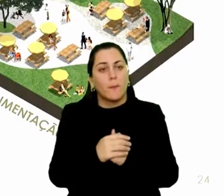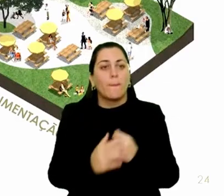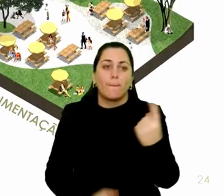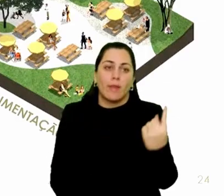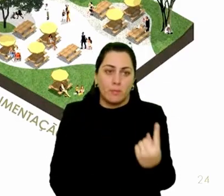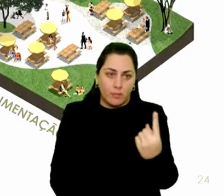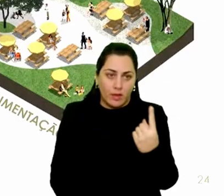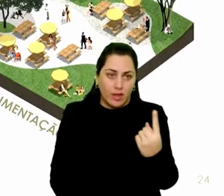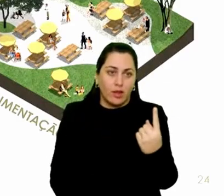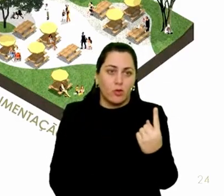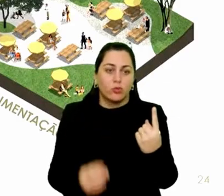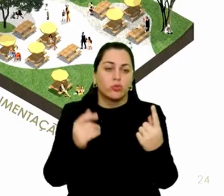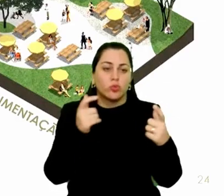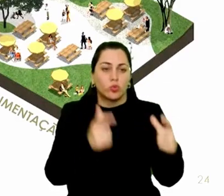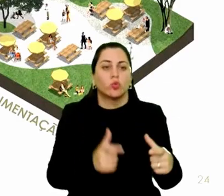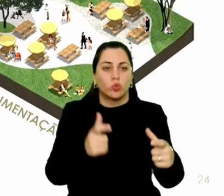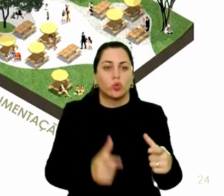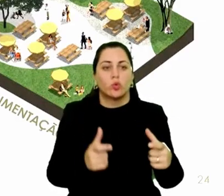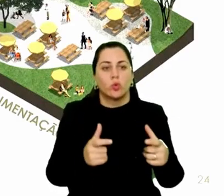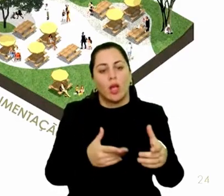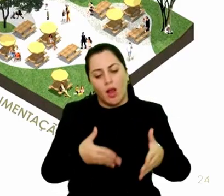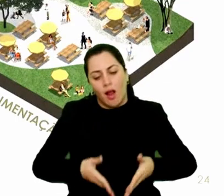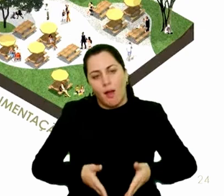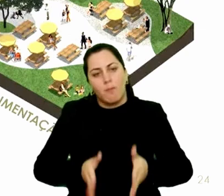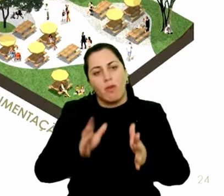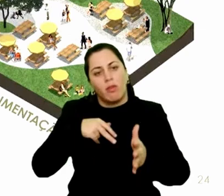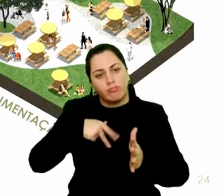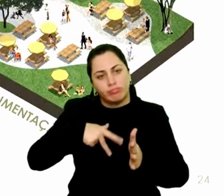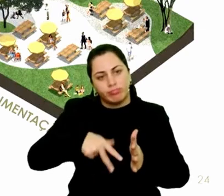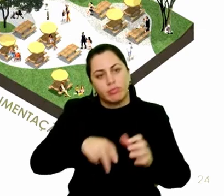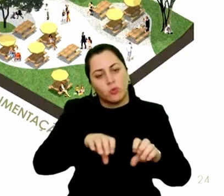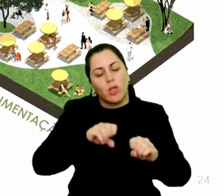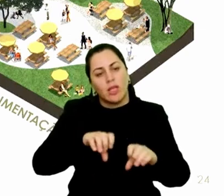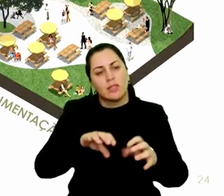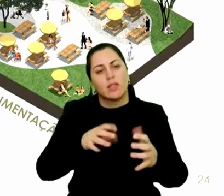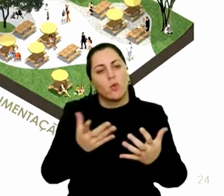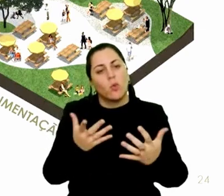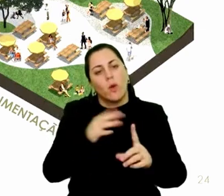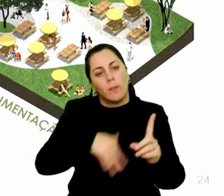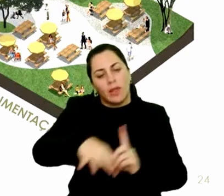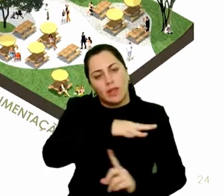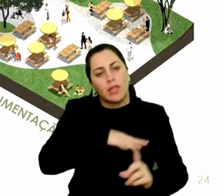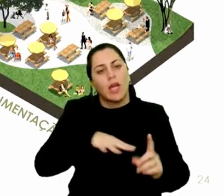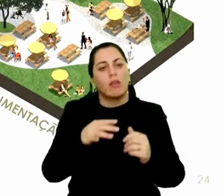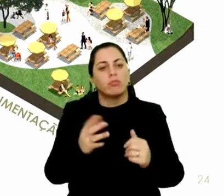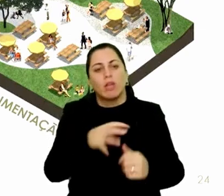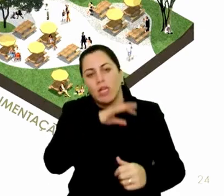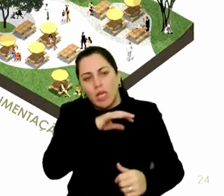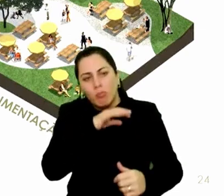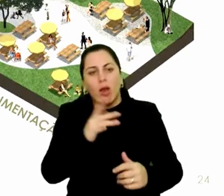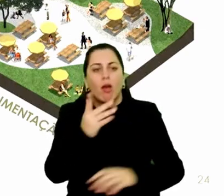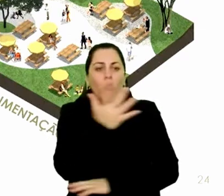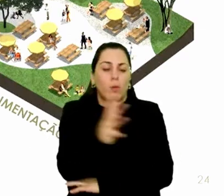1 é o espaço de propostas das trilhas, então, trazendo ali a educação ambiental, a integração com a fauna e a flora. O